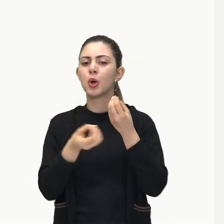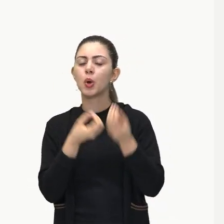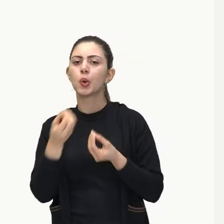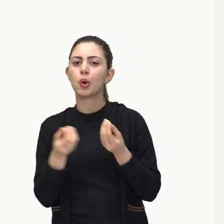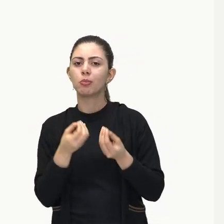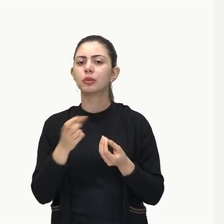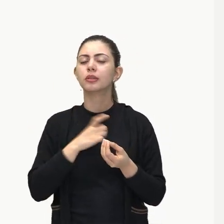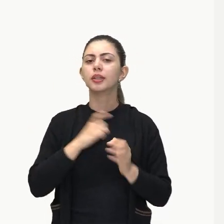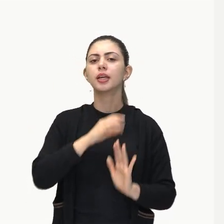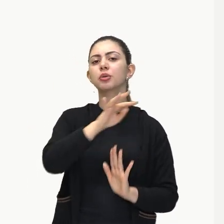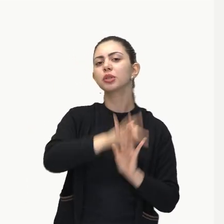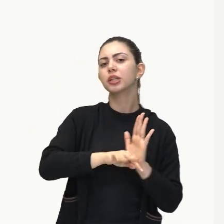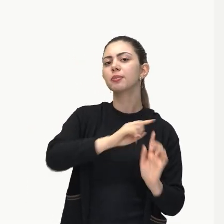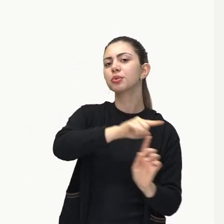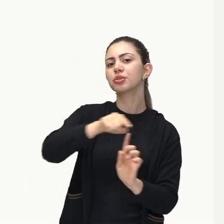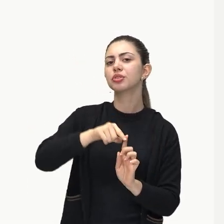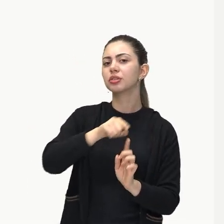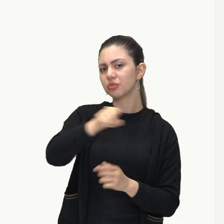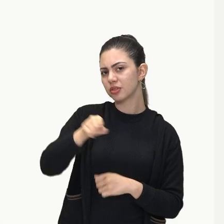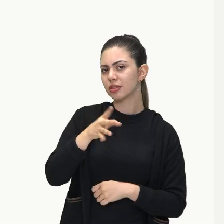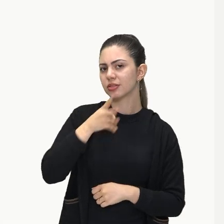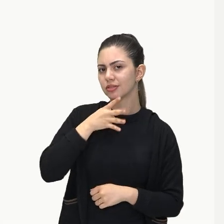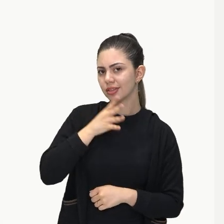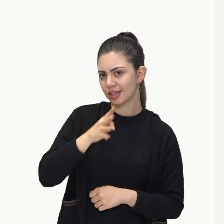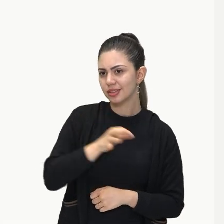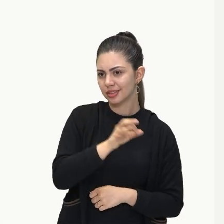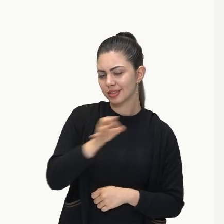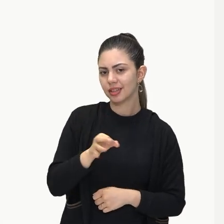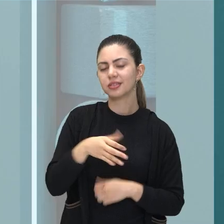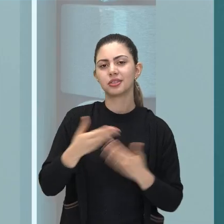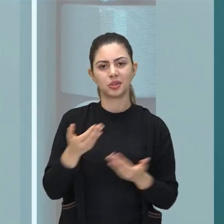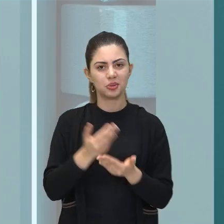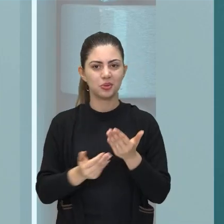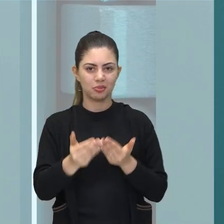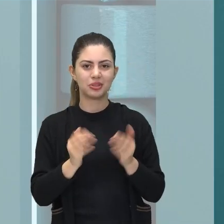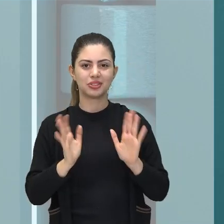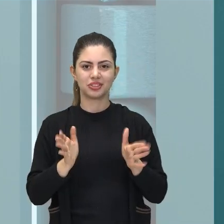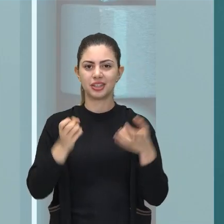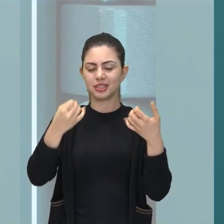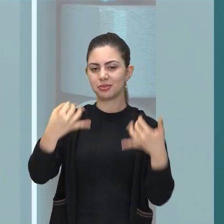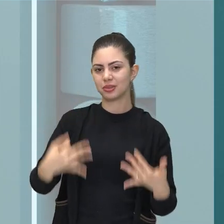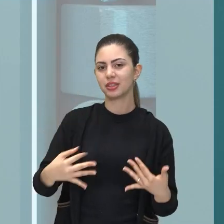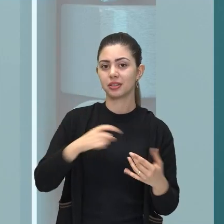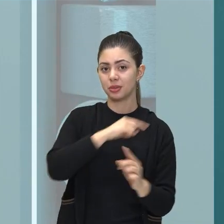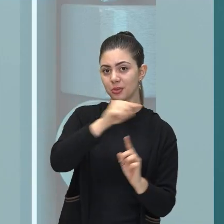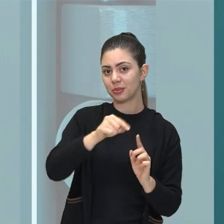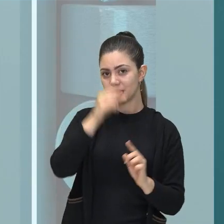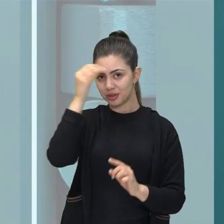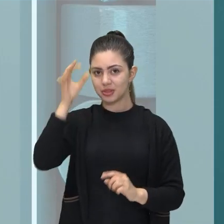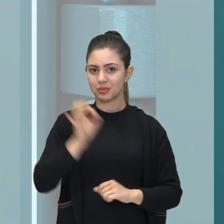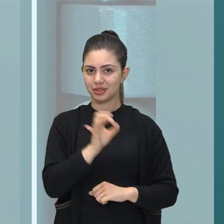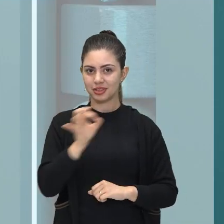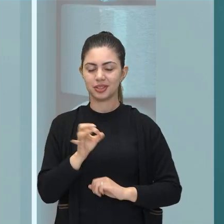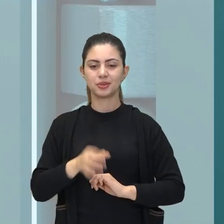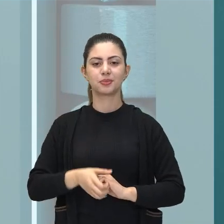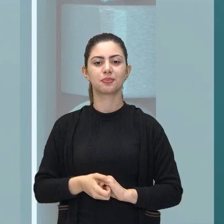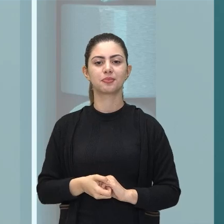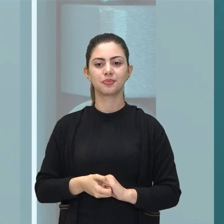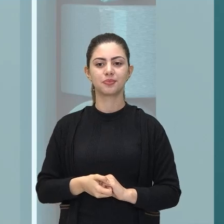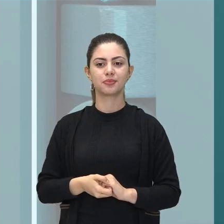chama esse tipo de texto. A gente já deu spoiler lá desde o início, quando a gente está falando sobre o nosso objeto de conhecimento. Mas estamos falando